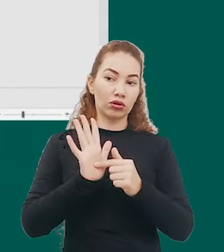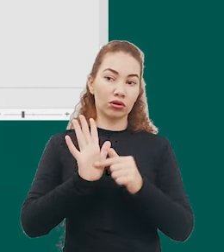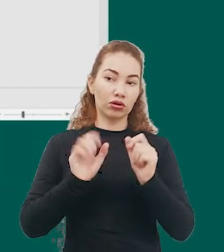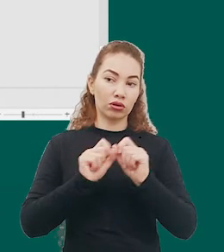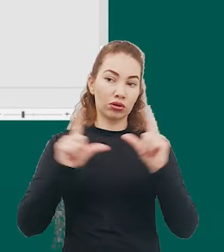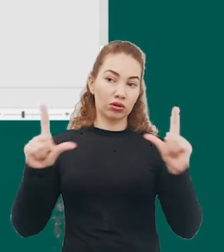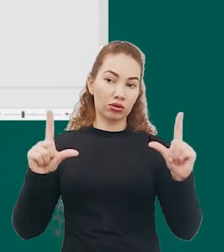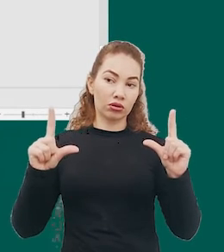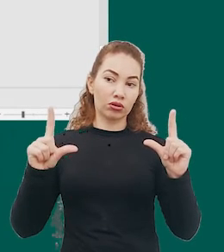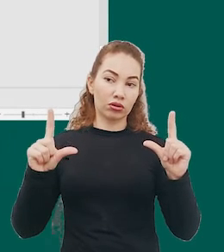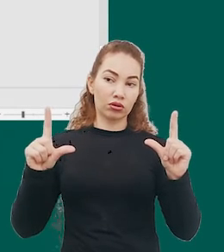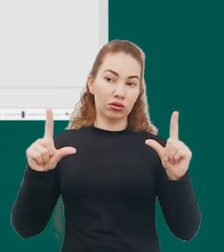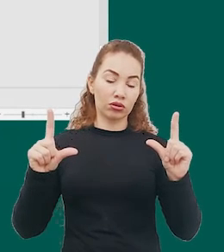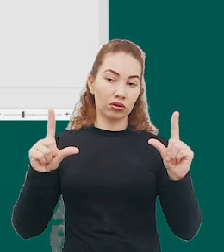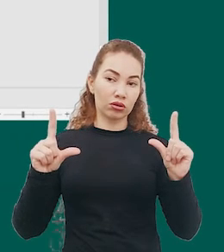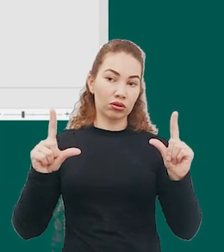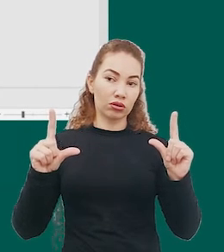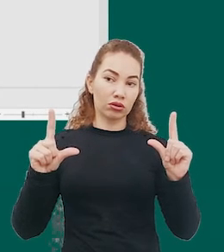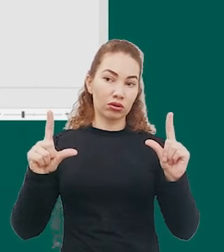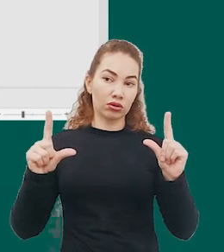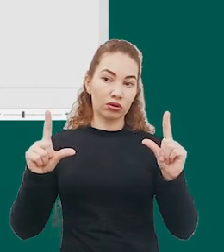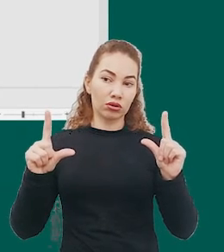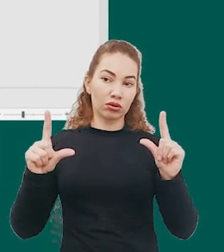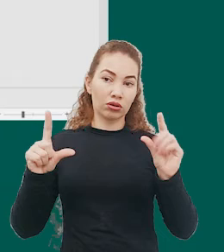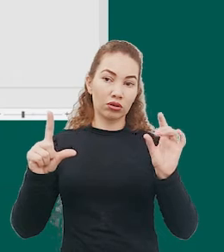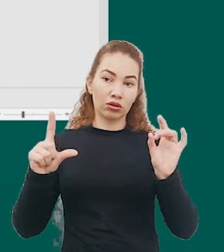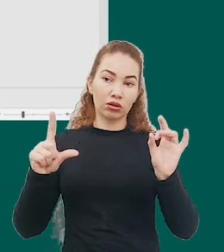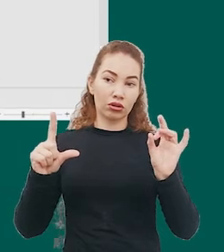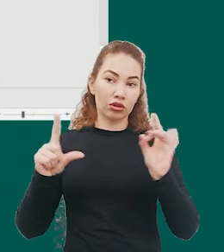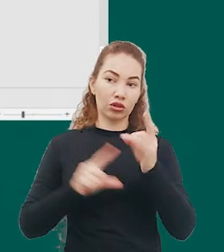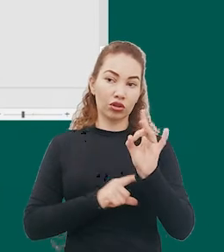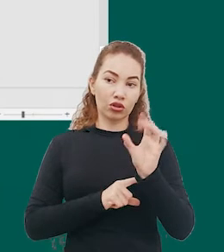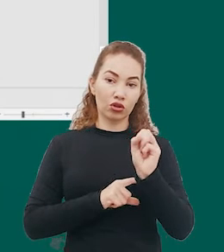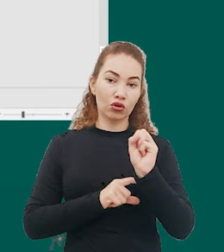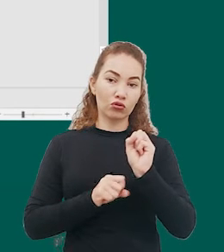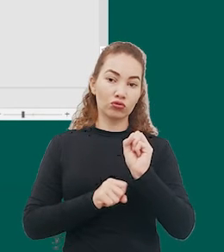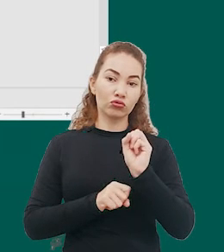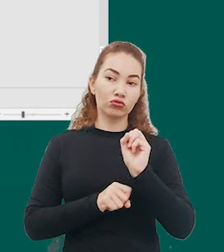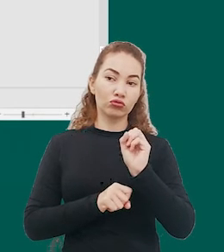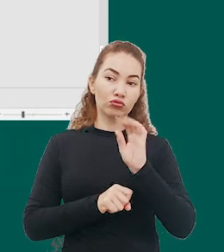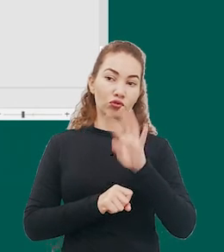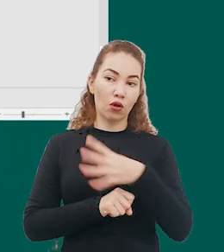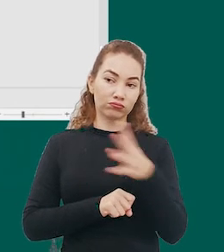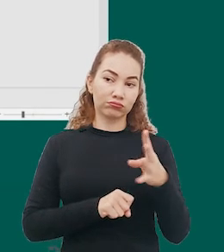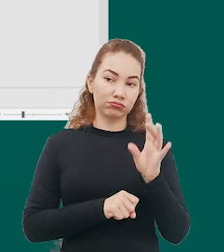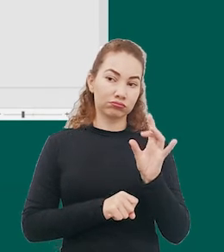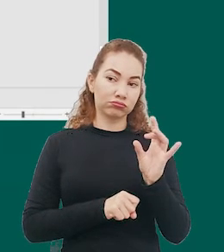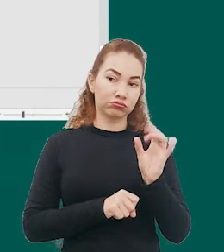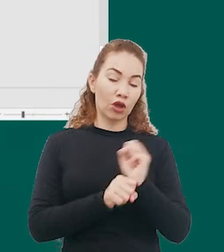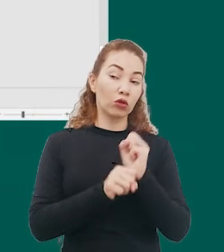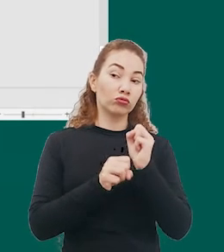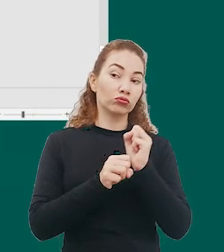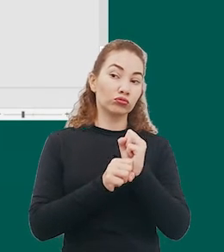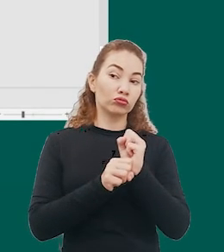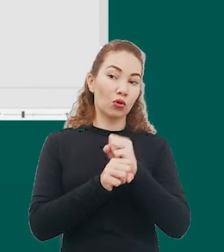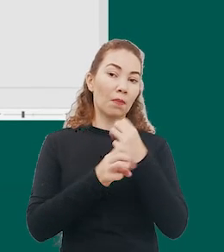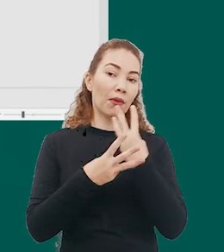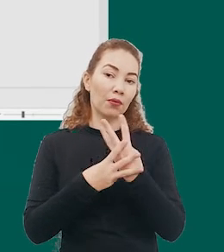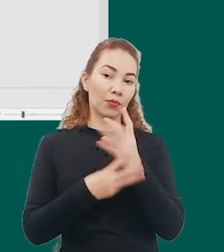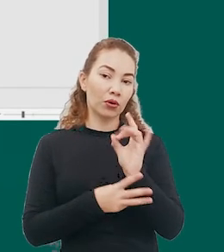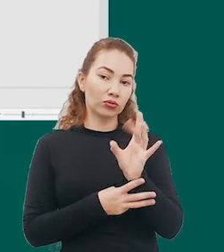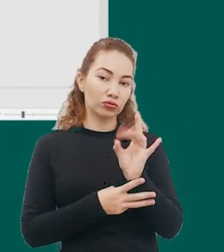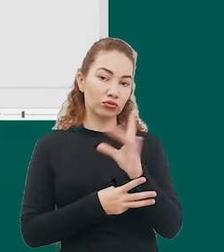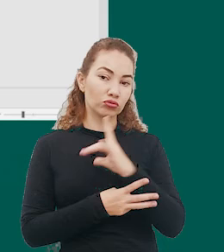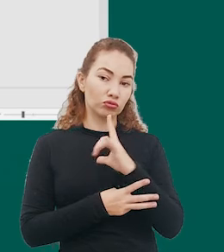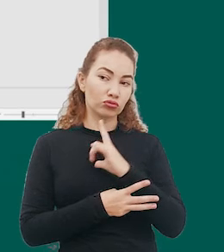tela inteira? Tá na tela do PowerPoint mesmo, não da apresentação em si. Aquela